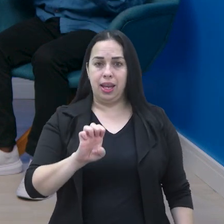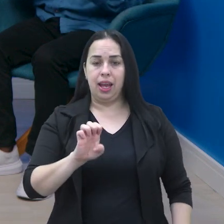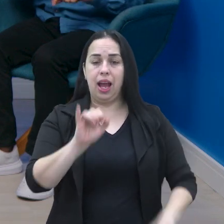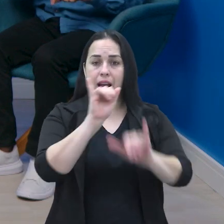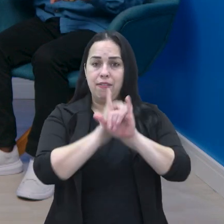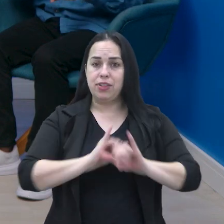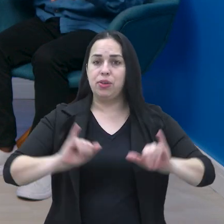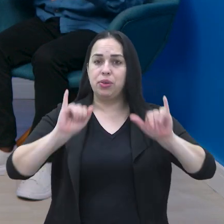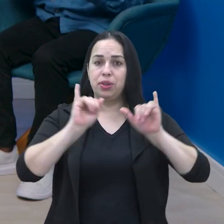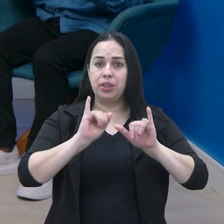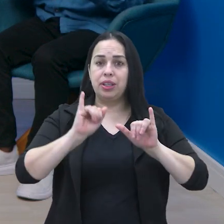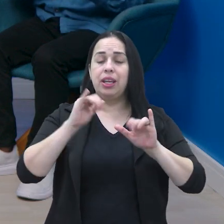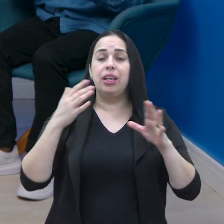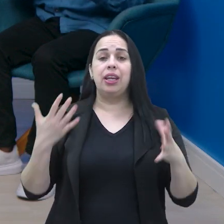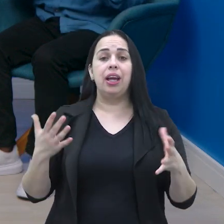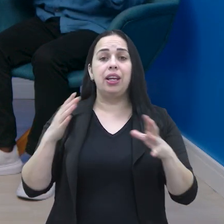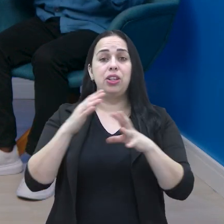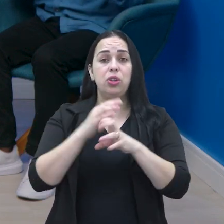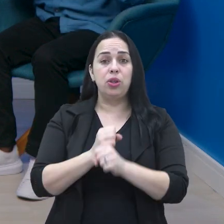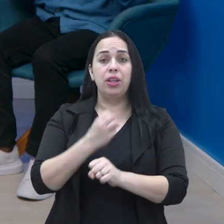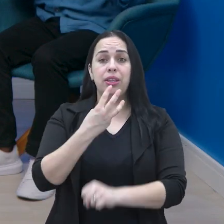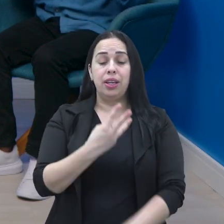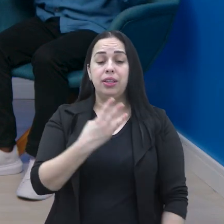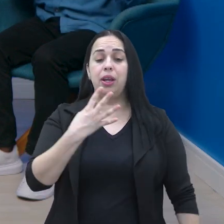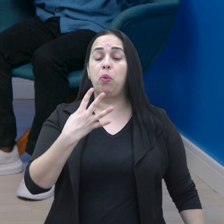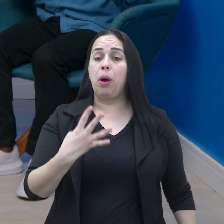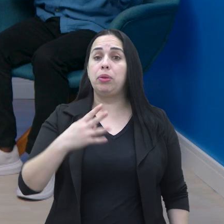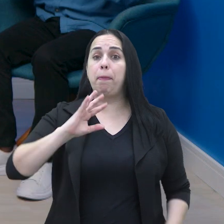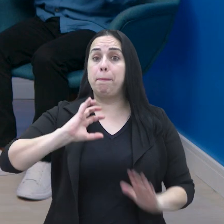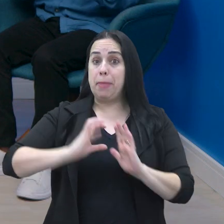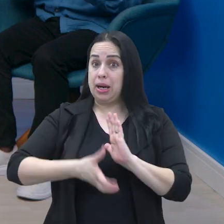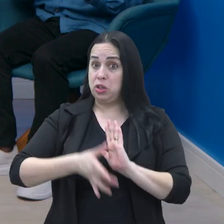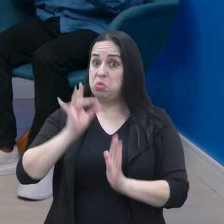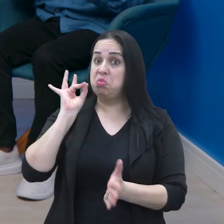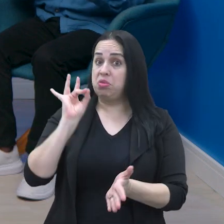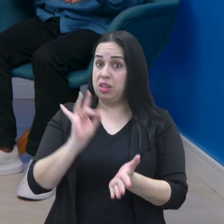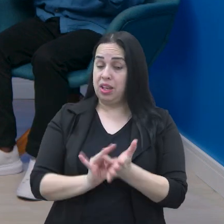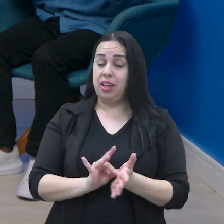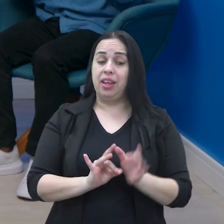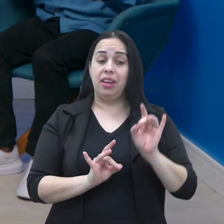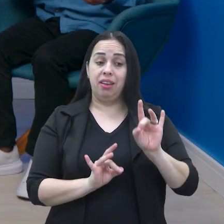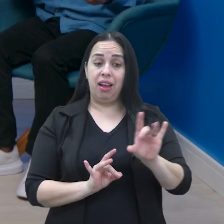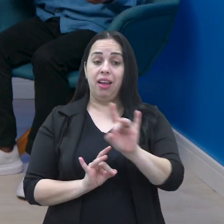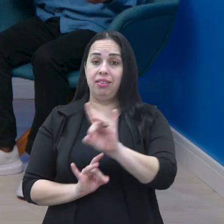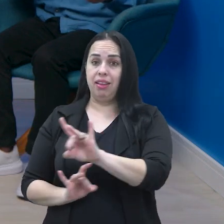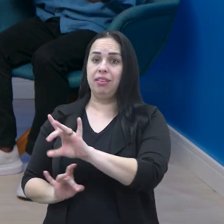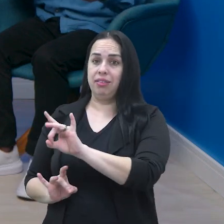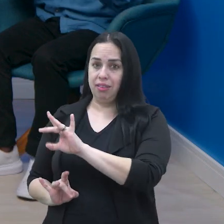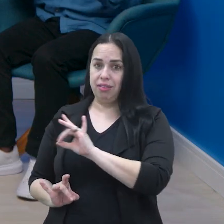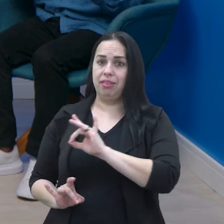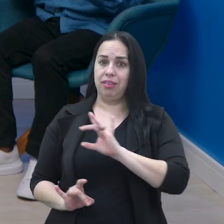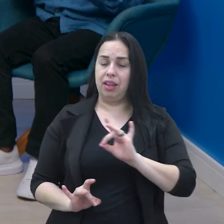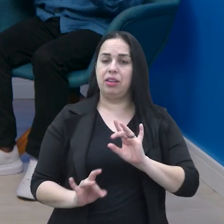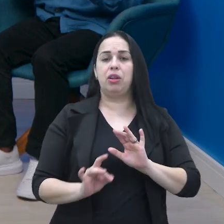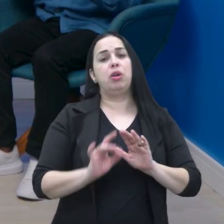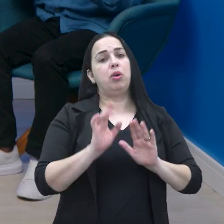Eleitoral, hoje o país conta com 34 partidos ativos, e cada um deles com abrangência e